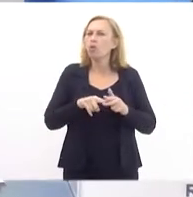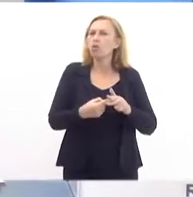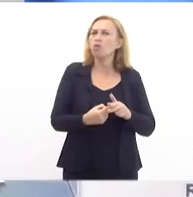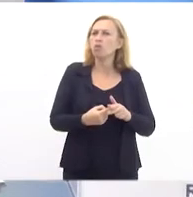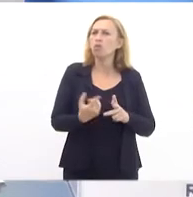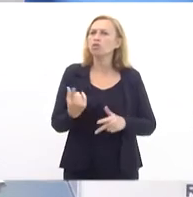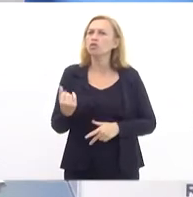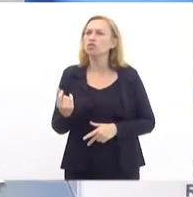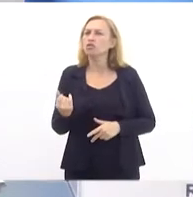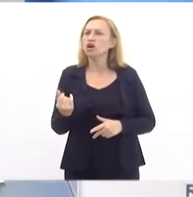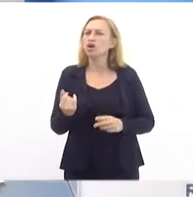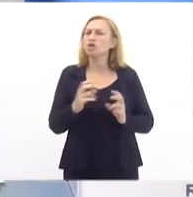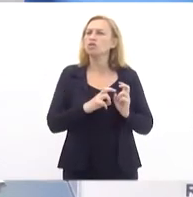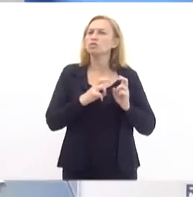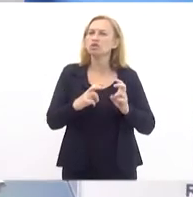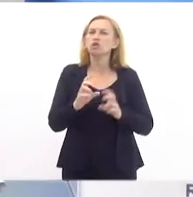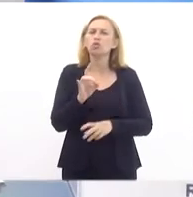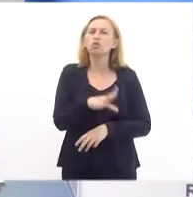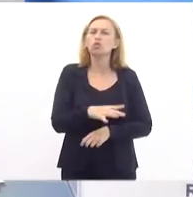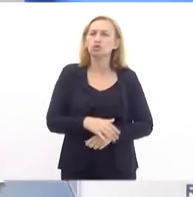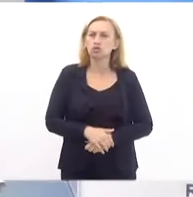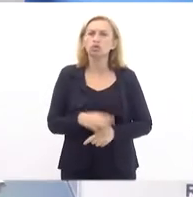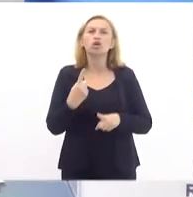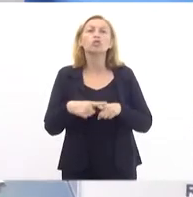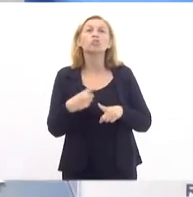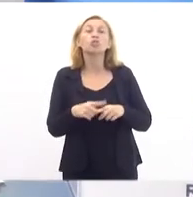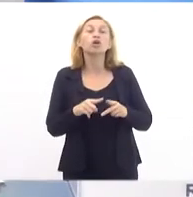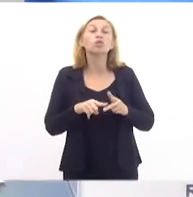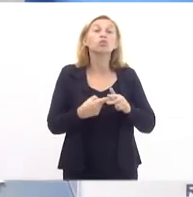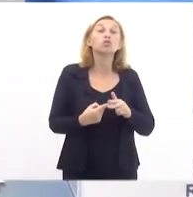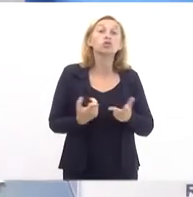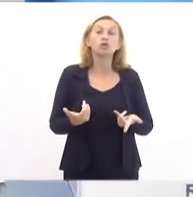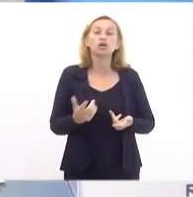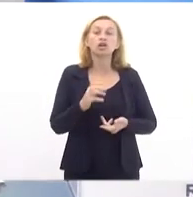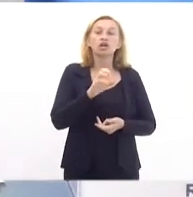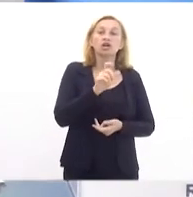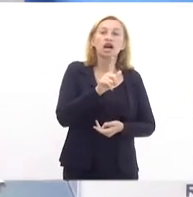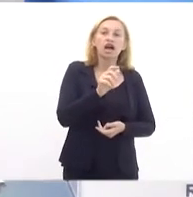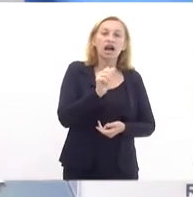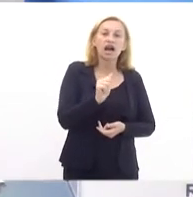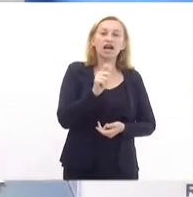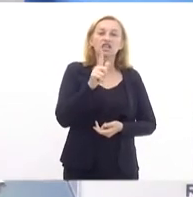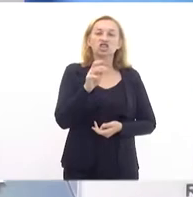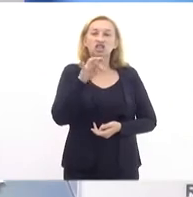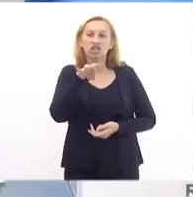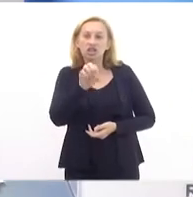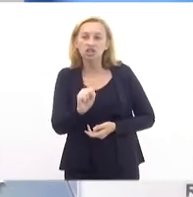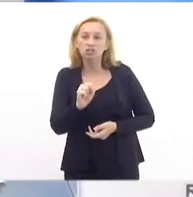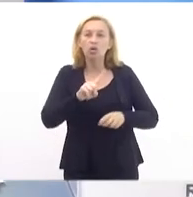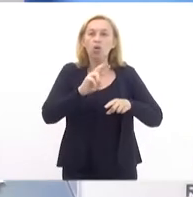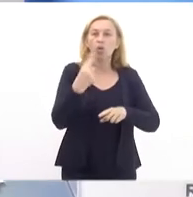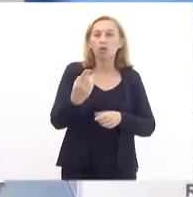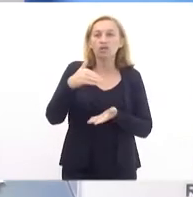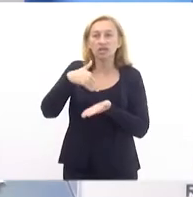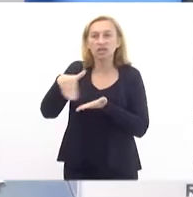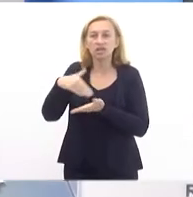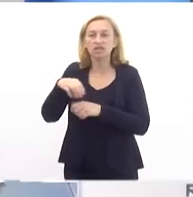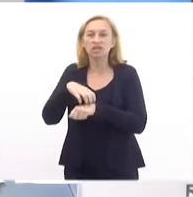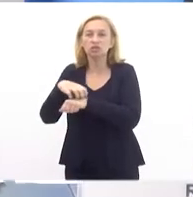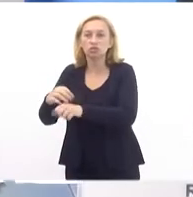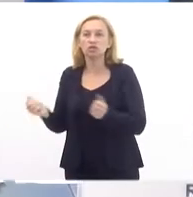tarifa? Qual foi o último reajuste da tarifa? E por que foi dado? Quem deu? Foi a Getransp? Ou a Secretaria de Transporte, ela participou